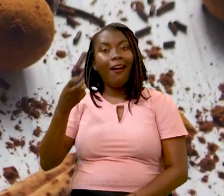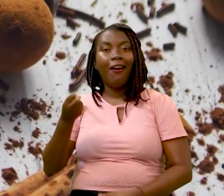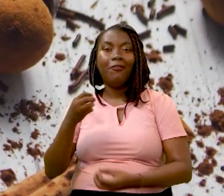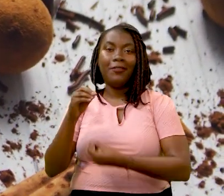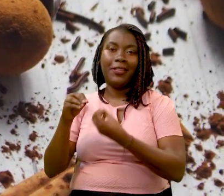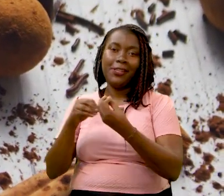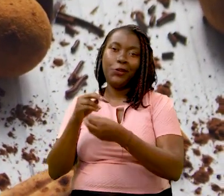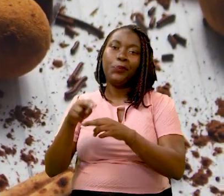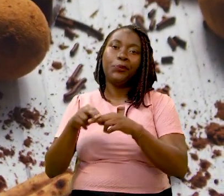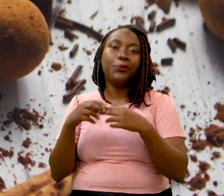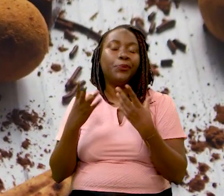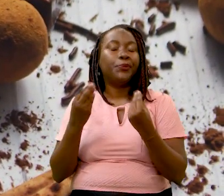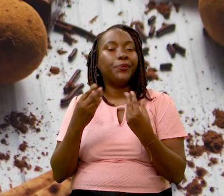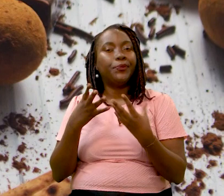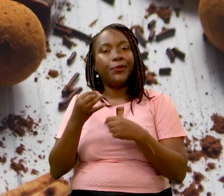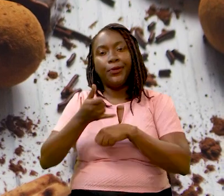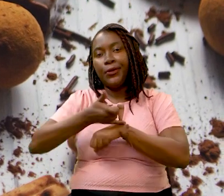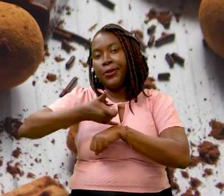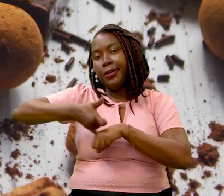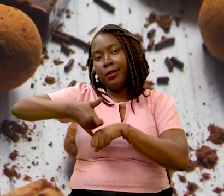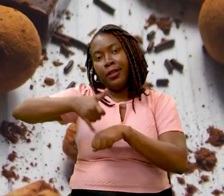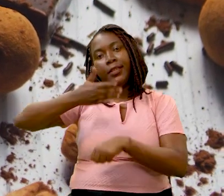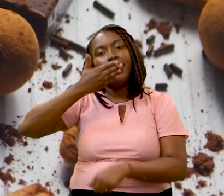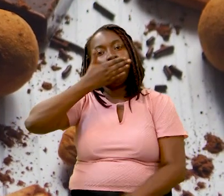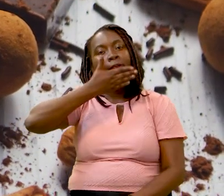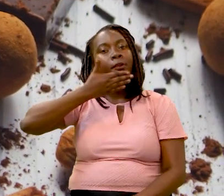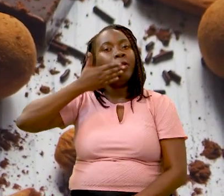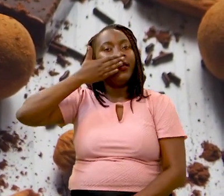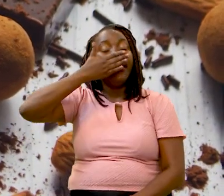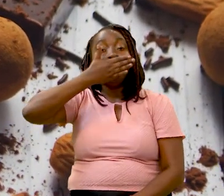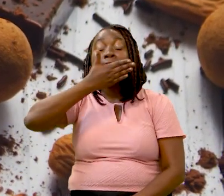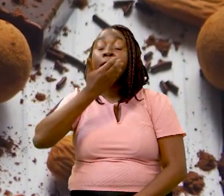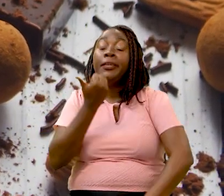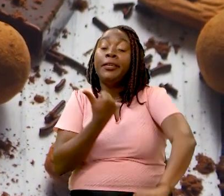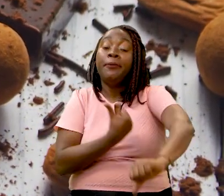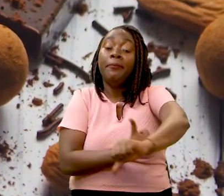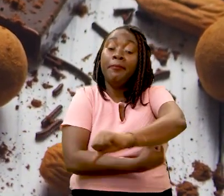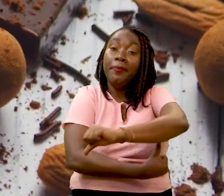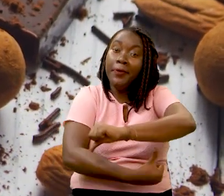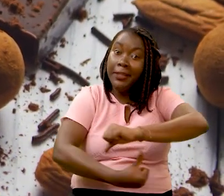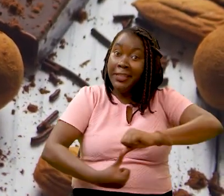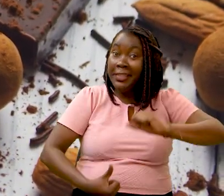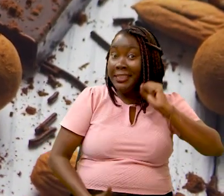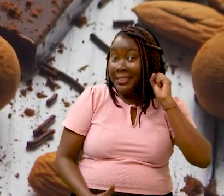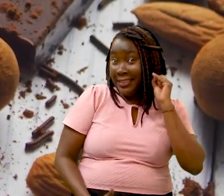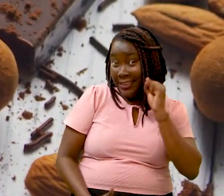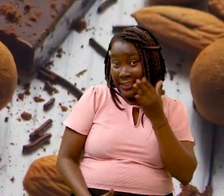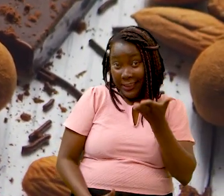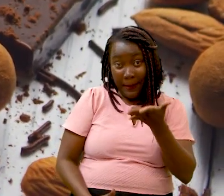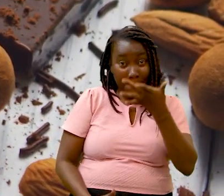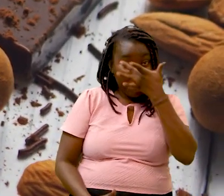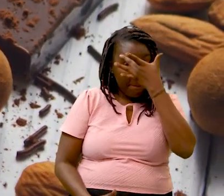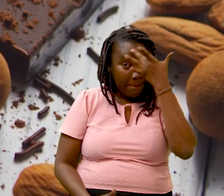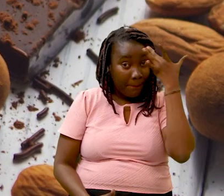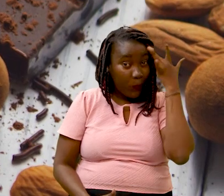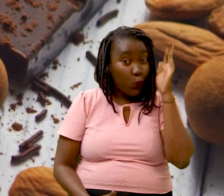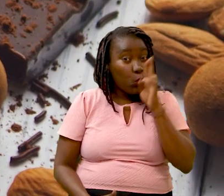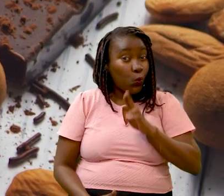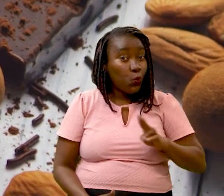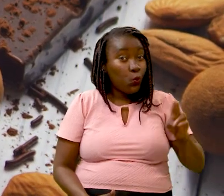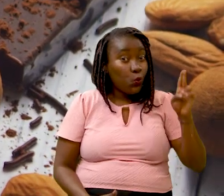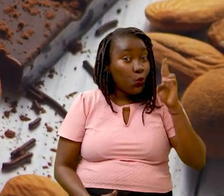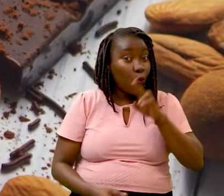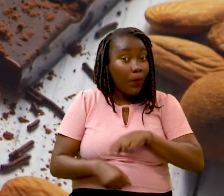porque eles são riquíssimos em gorduras e açúcares. E por outro lado, se essa pessoa consumir o